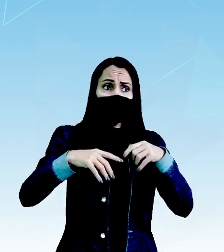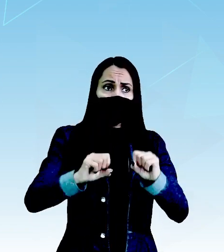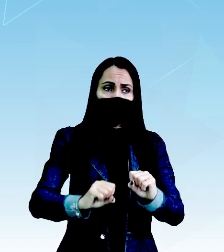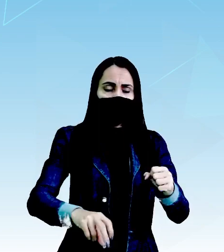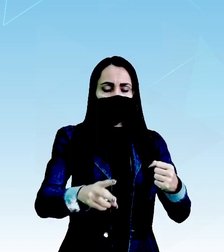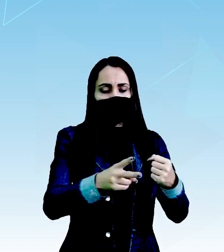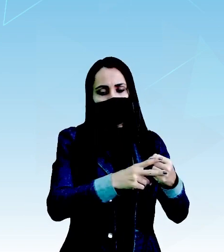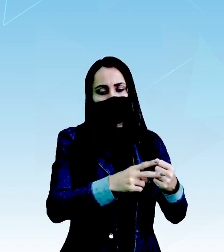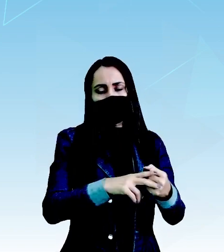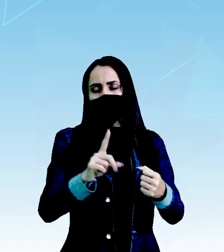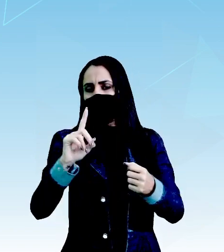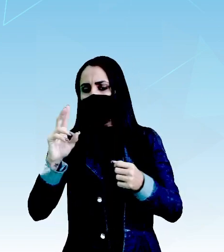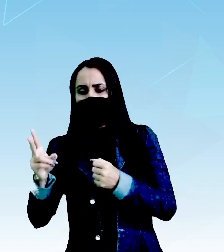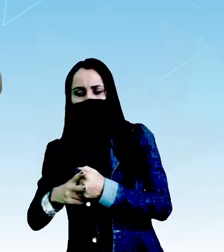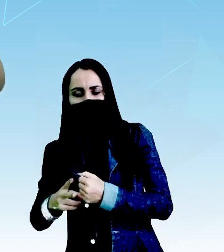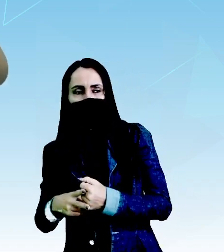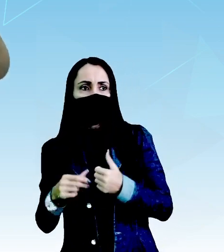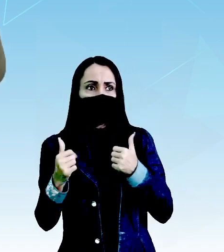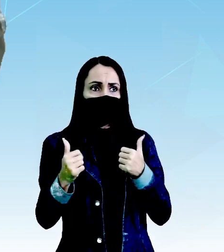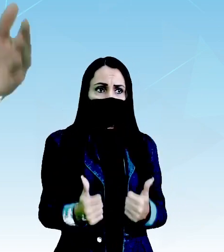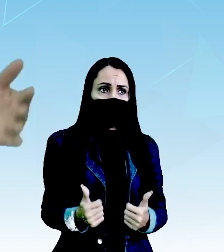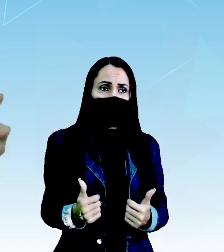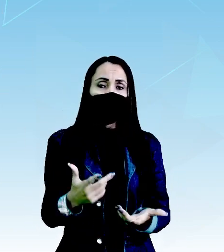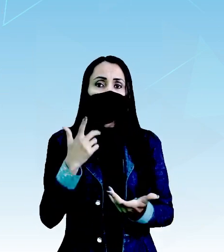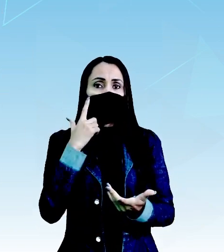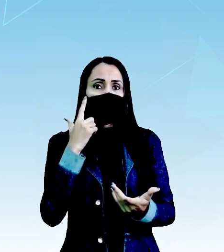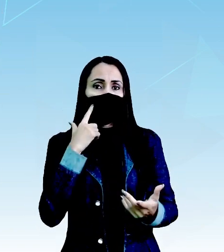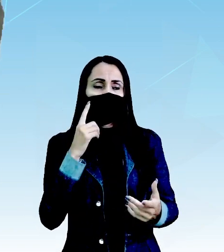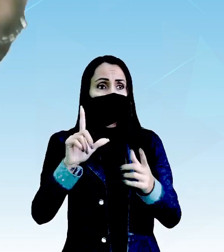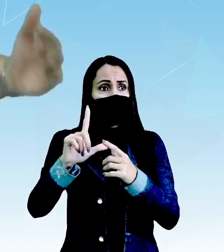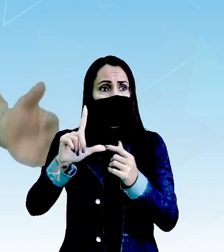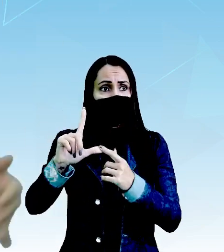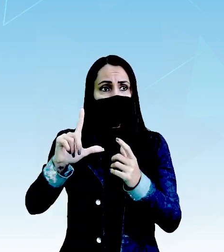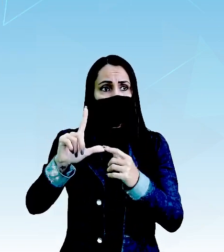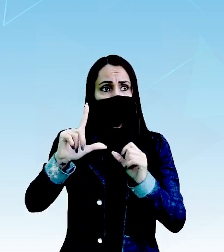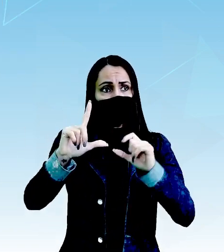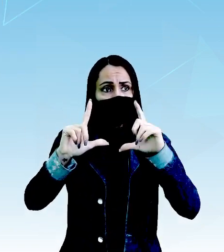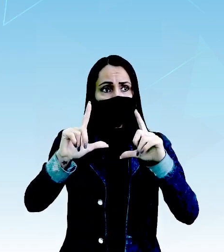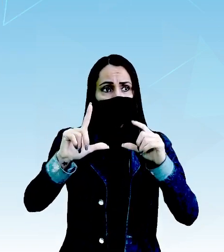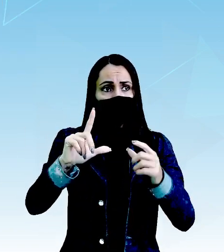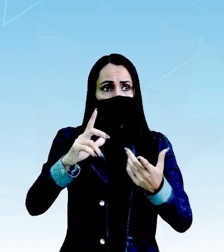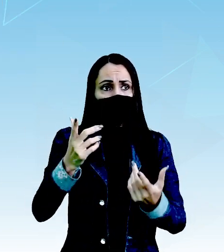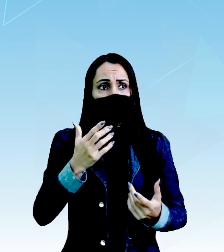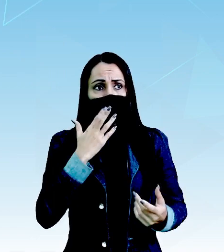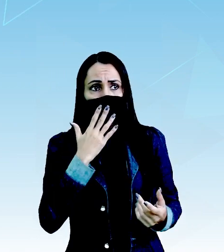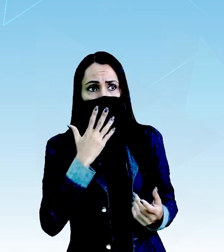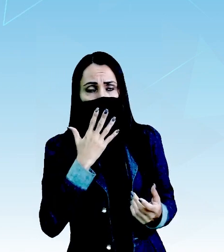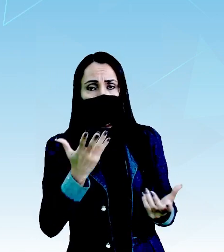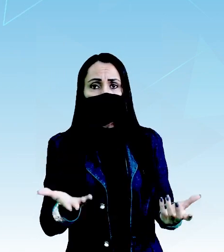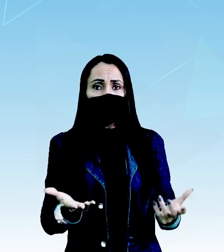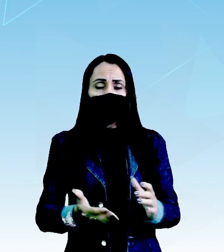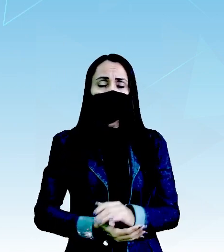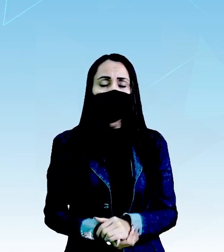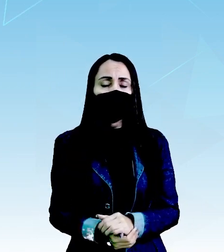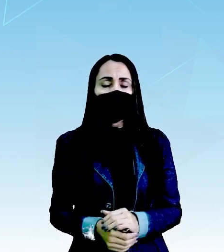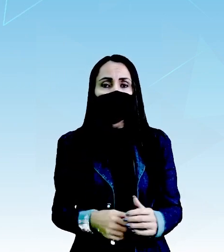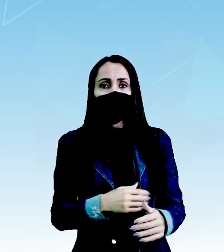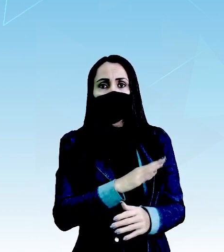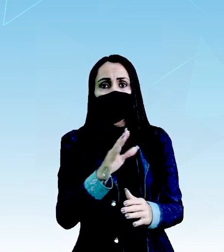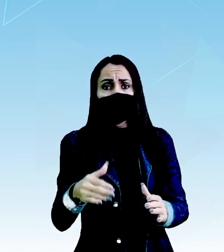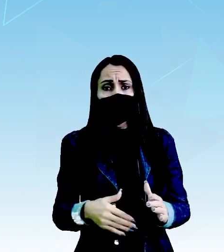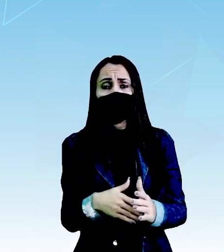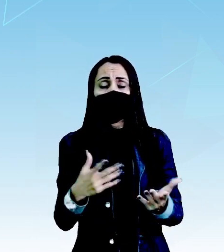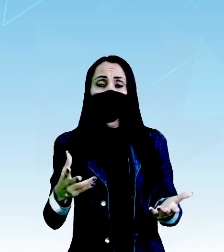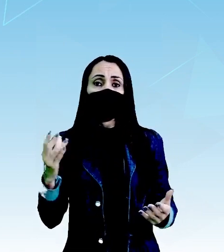não verbal, certo? É o tamanho da letra, a cor da letra. Tudo isso provoca também